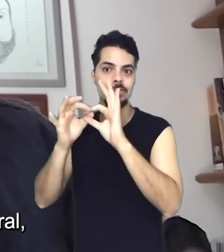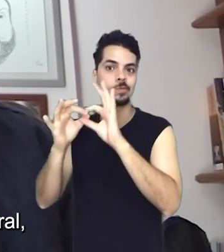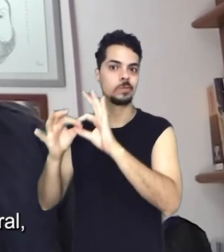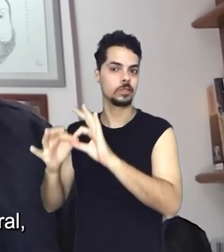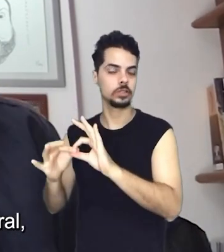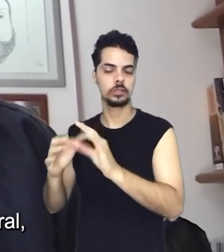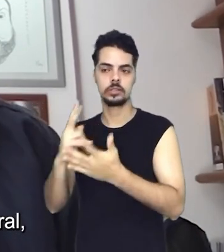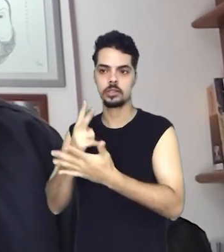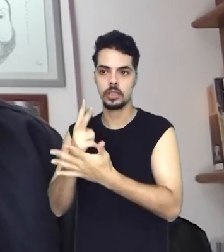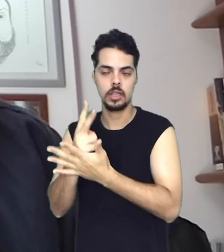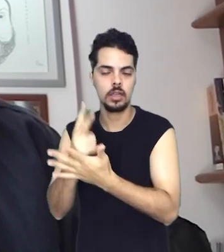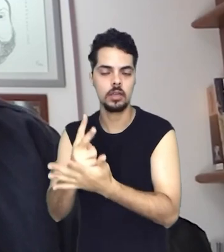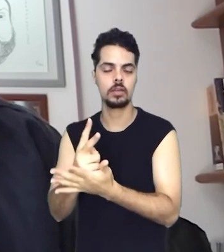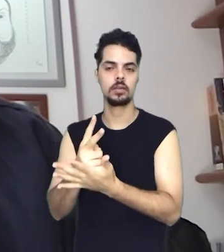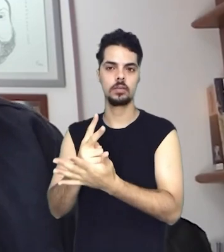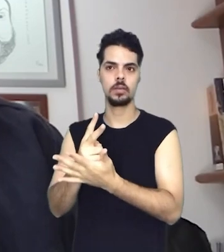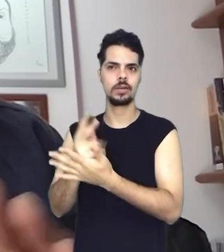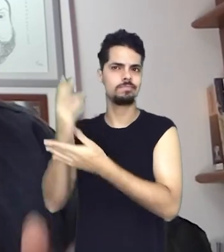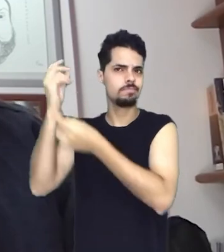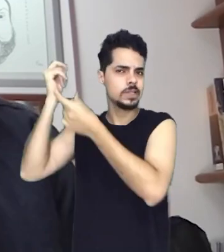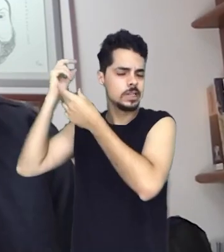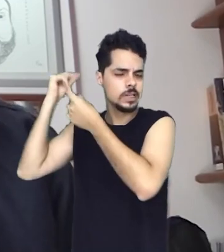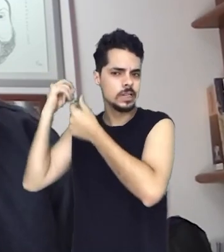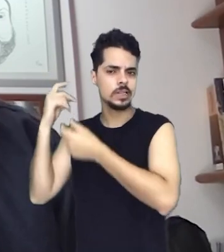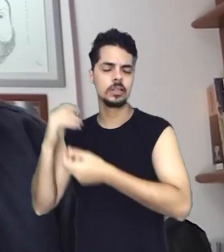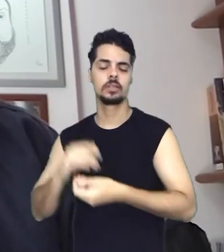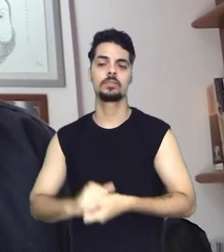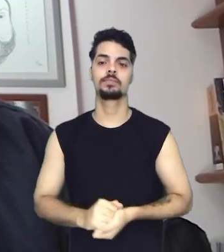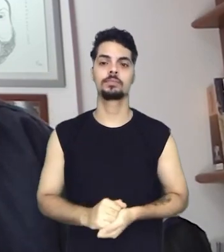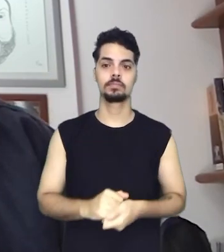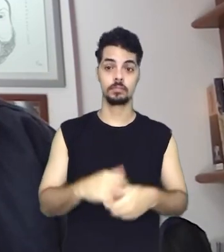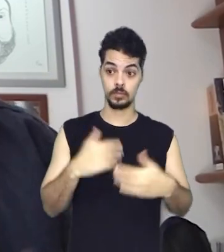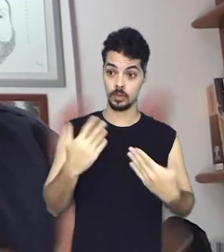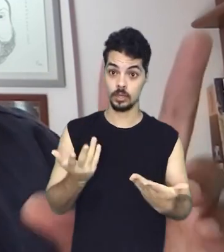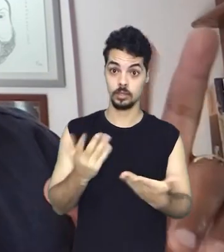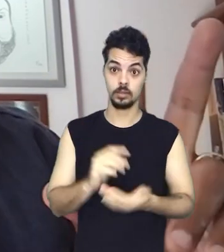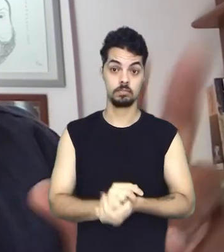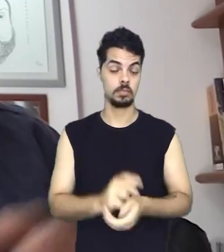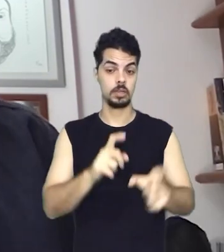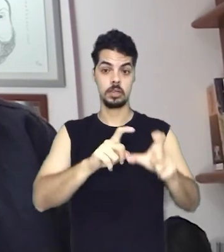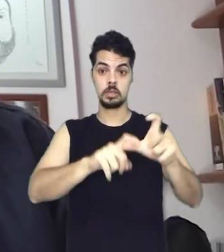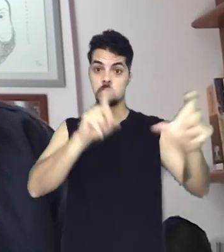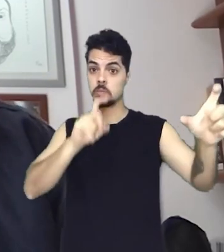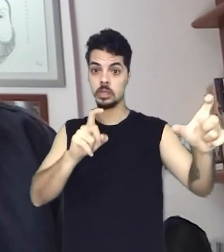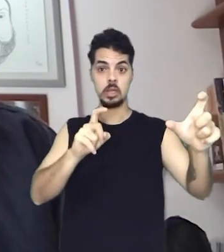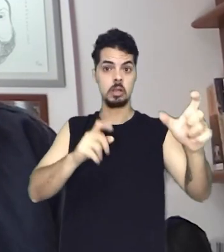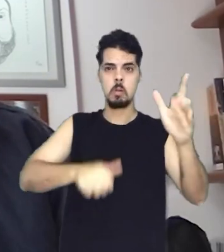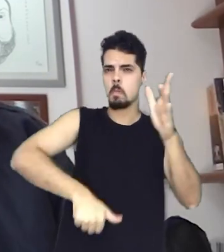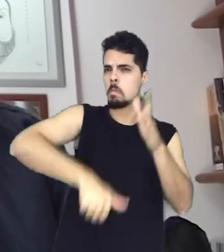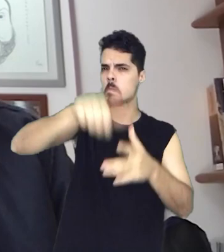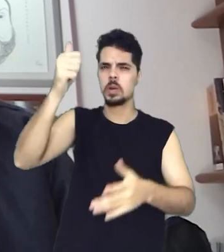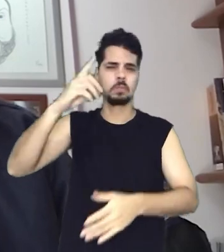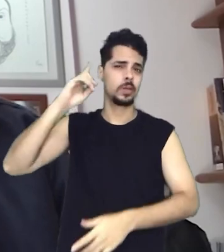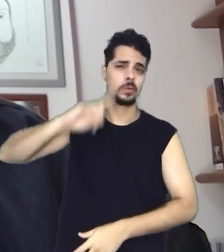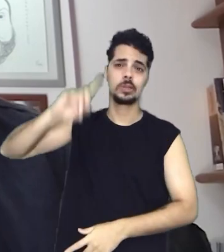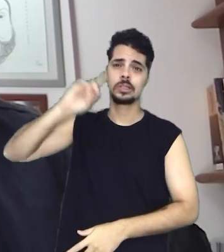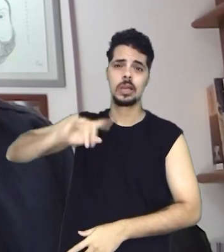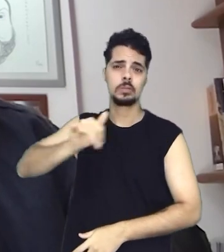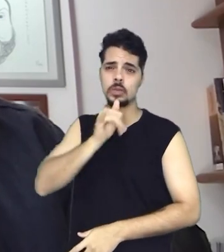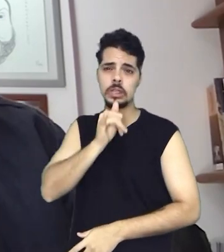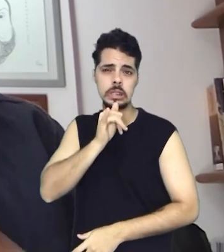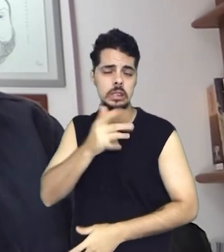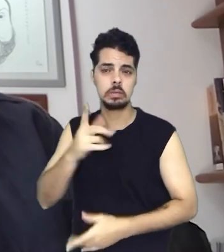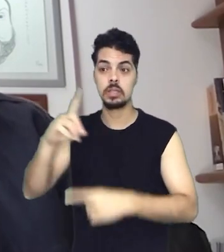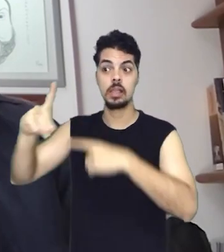ao mesmo movimento Geral ao mesmo conceito mais amplo designado por era das revoluções então